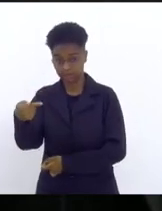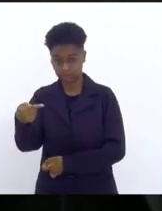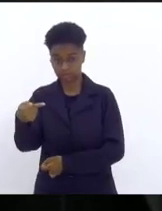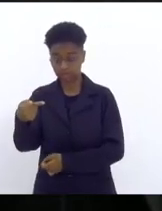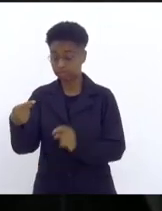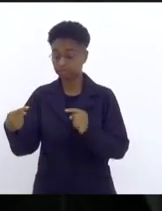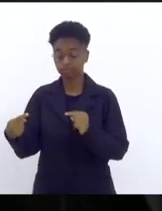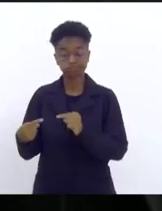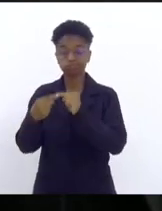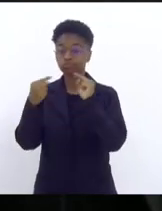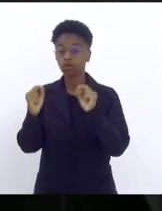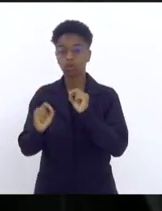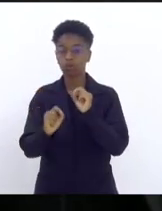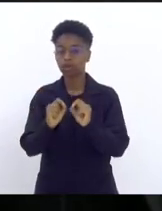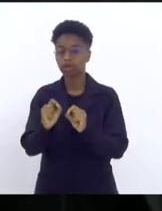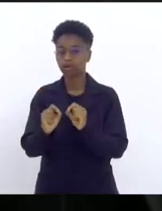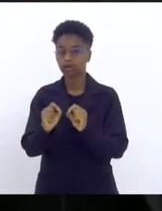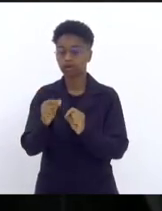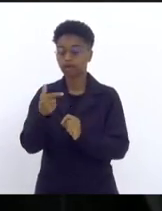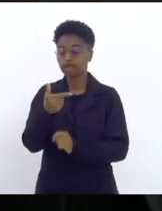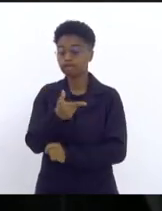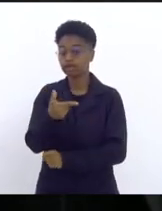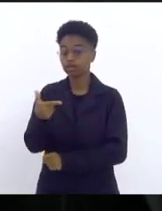corresponde a